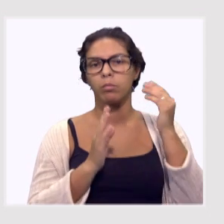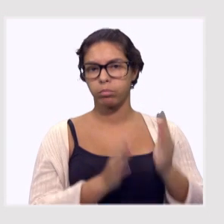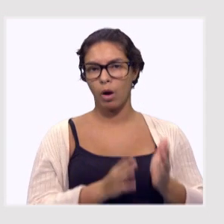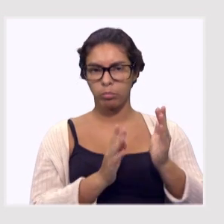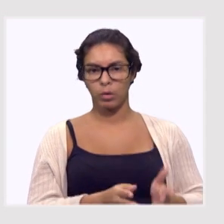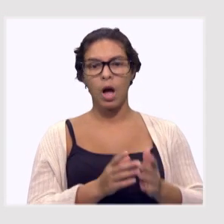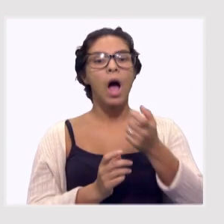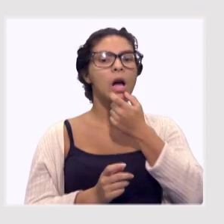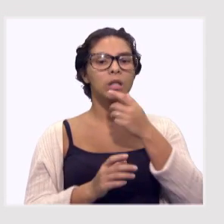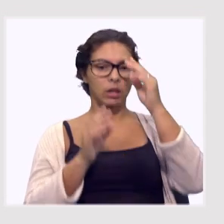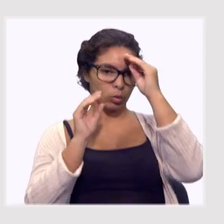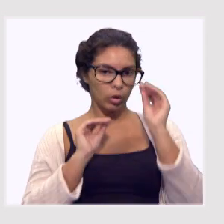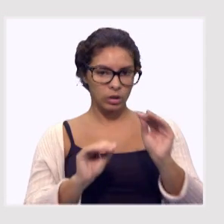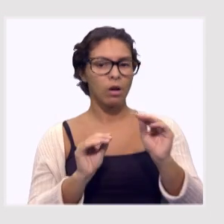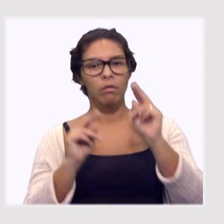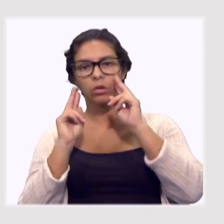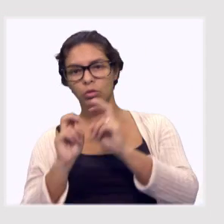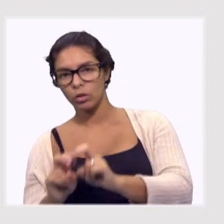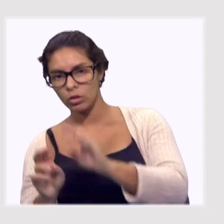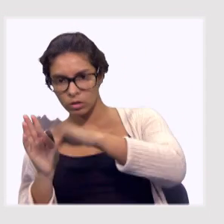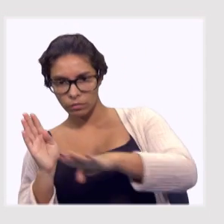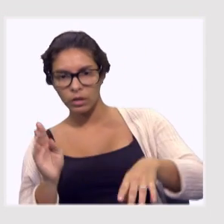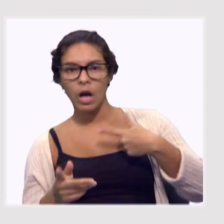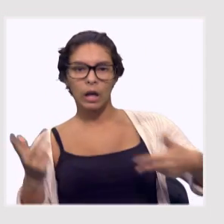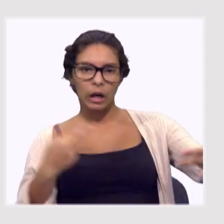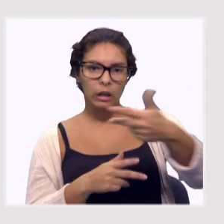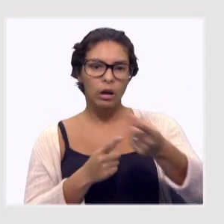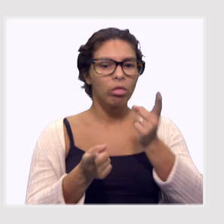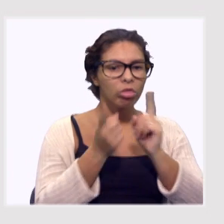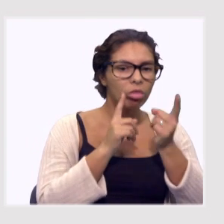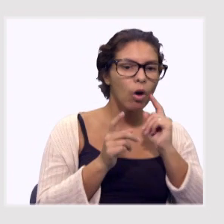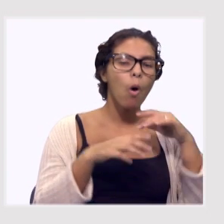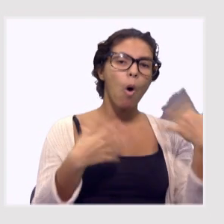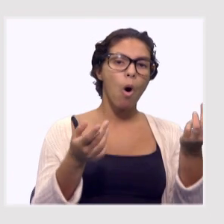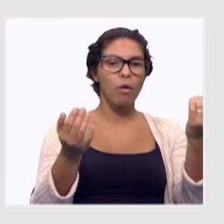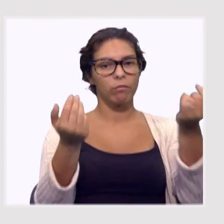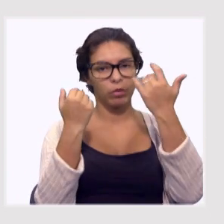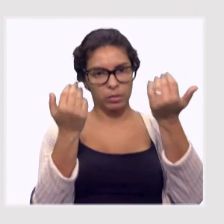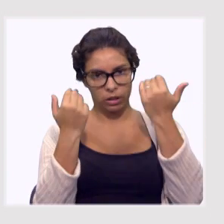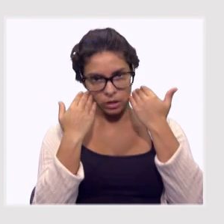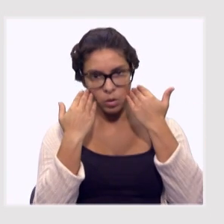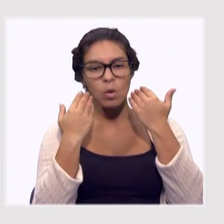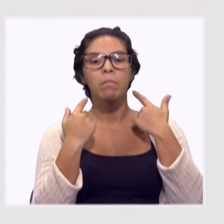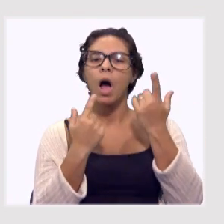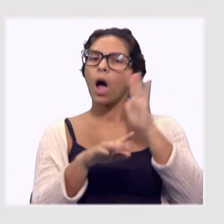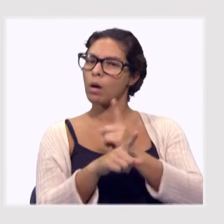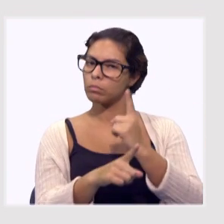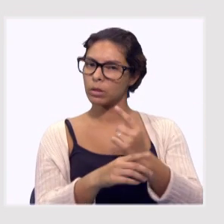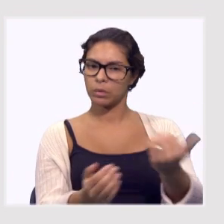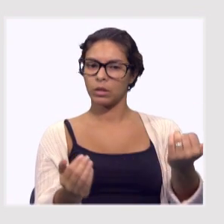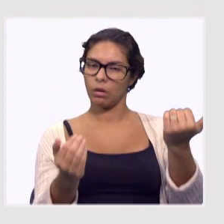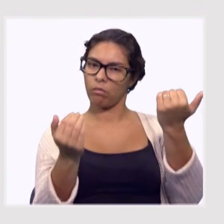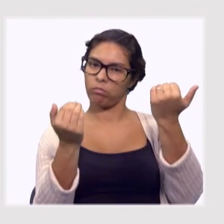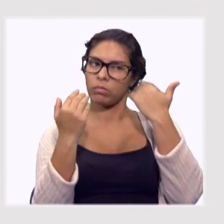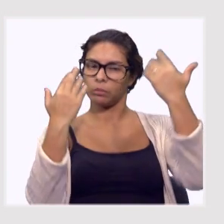como por exemplo, para uso educacional, investigação científica, crítica, paródia e informação. Ainda assim há